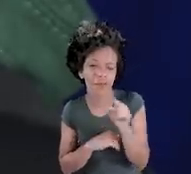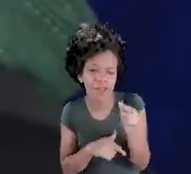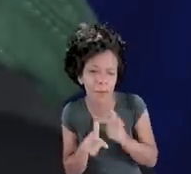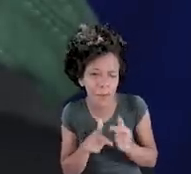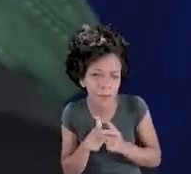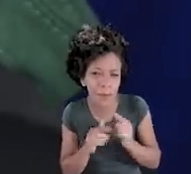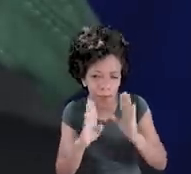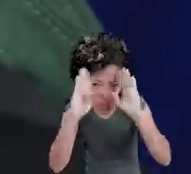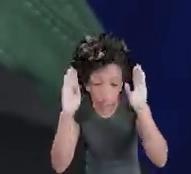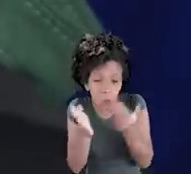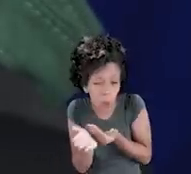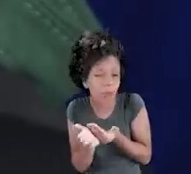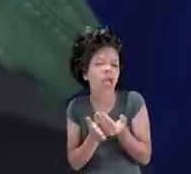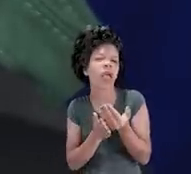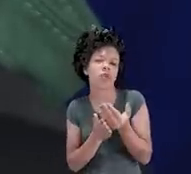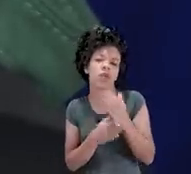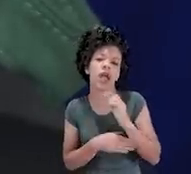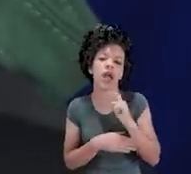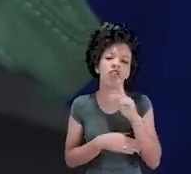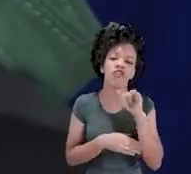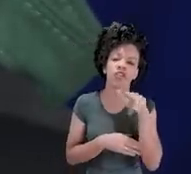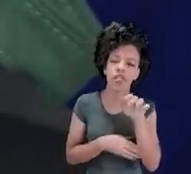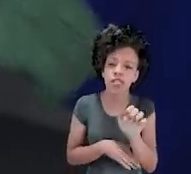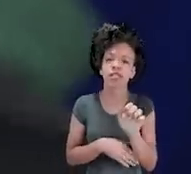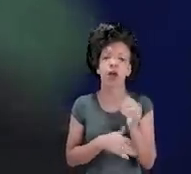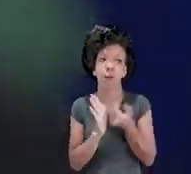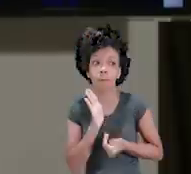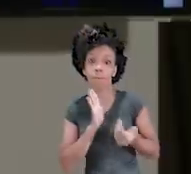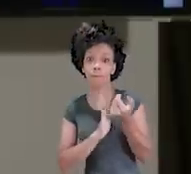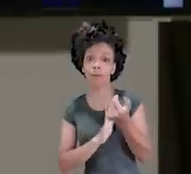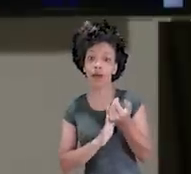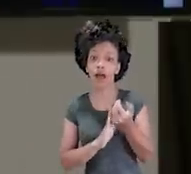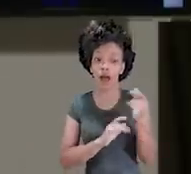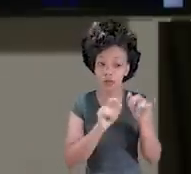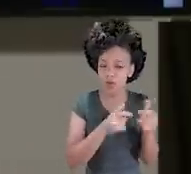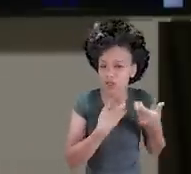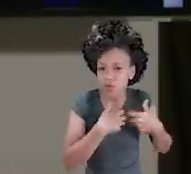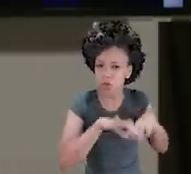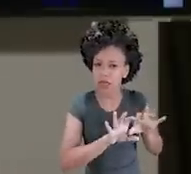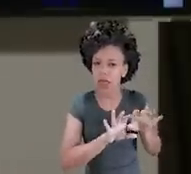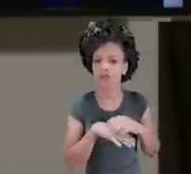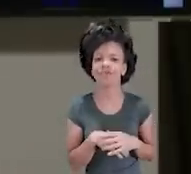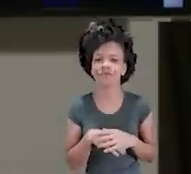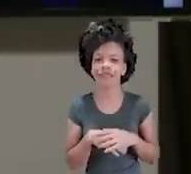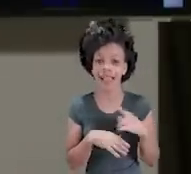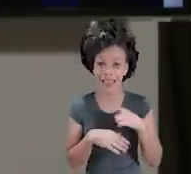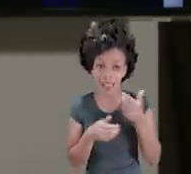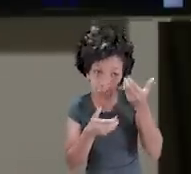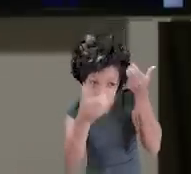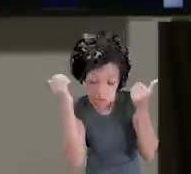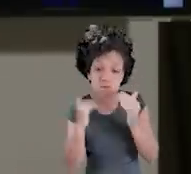de calvície, início de calvície, um estágio mais avançado. Para todo mundo que não quer ter a calvície, a Manual